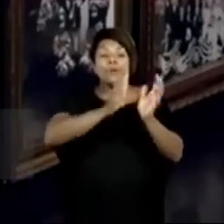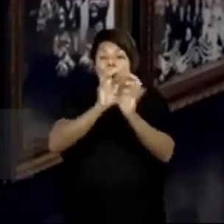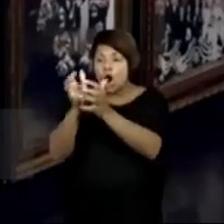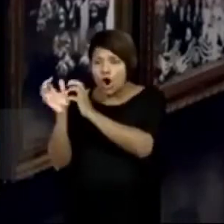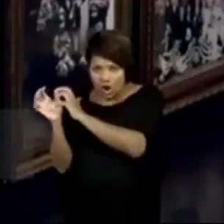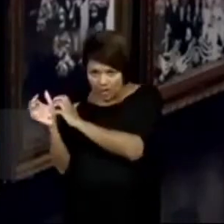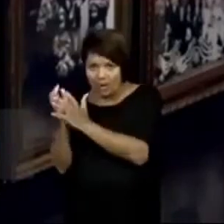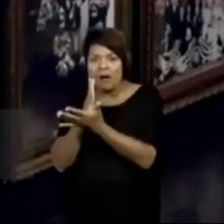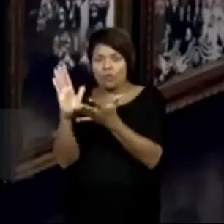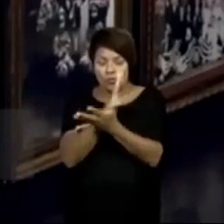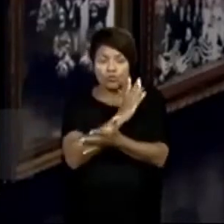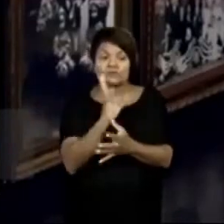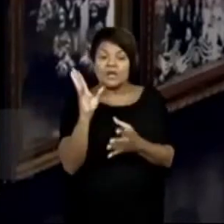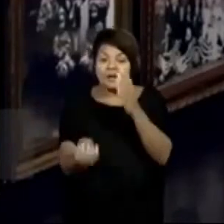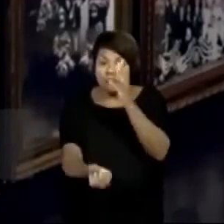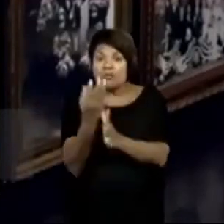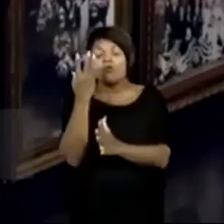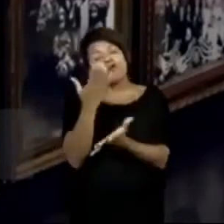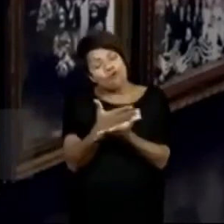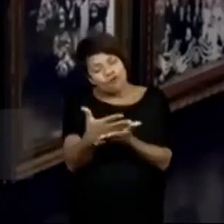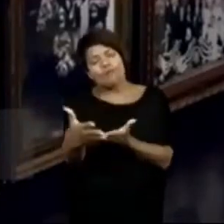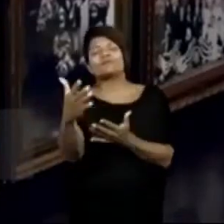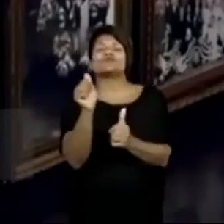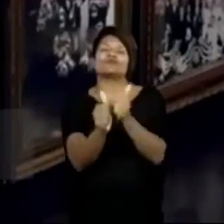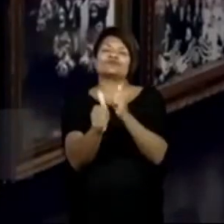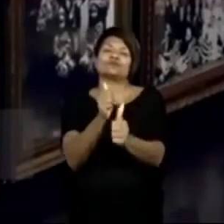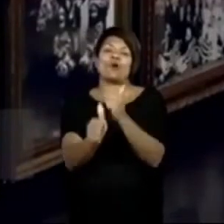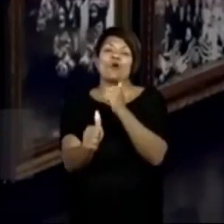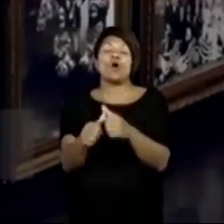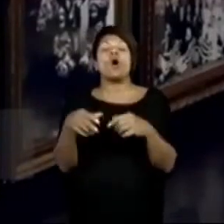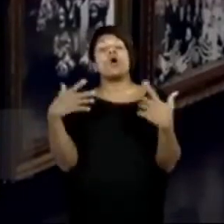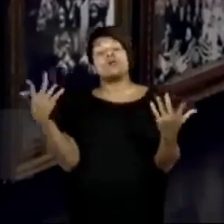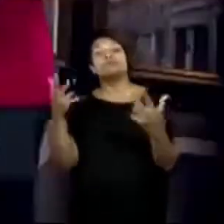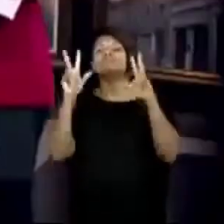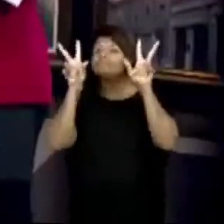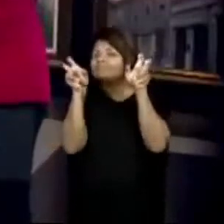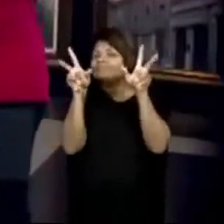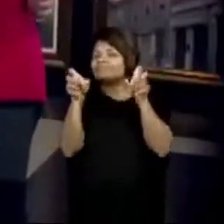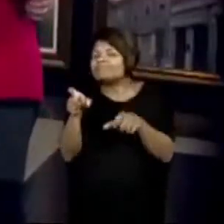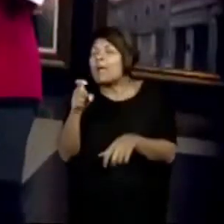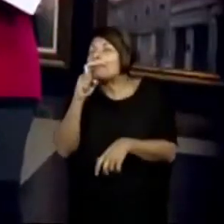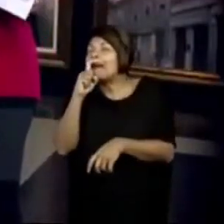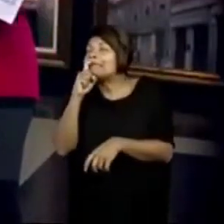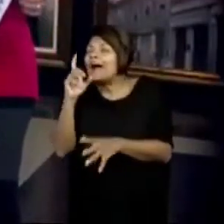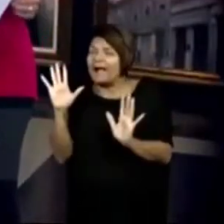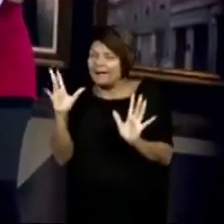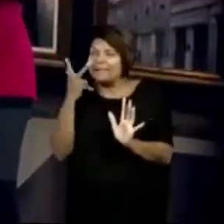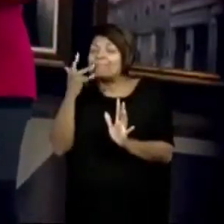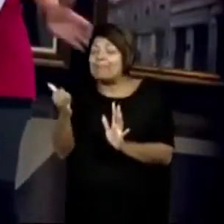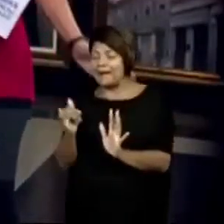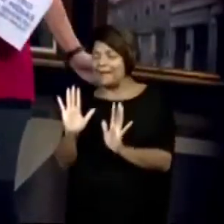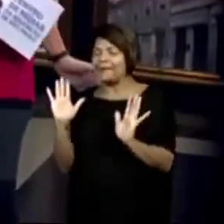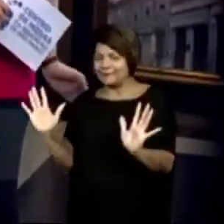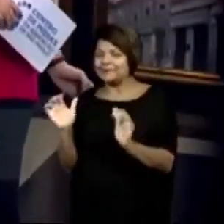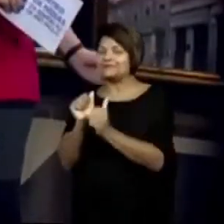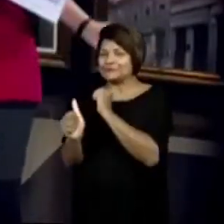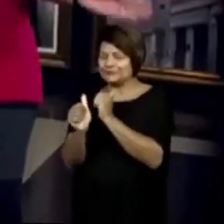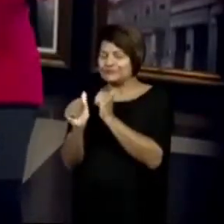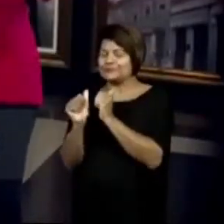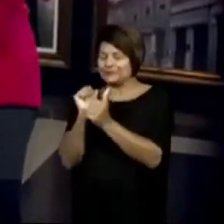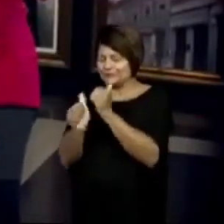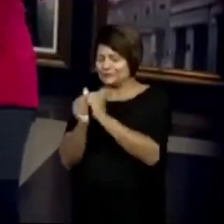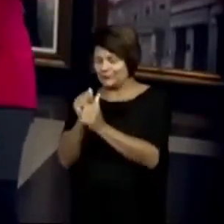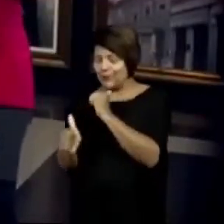introduzindo então esse esporte no nosso país, por isso ele é considerado o pai do futebol. Isso, mas vamos contar ali para eles, quando o